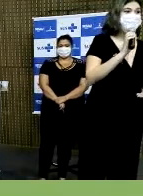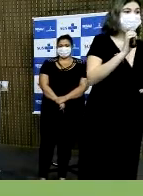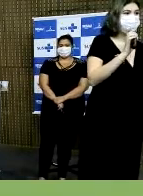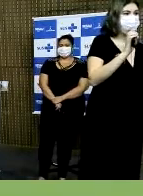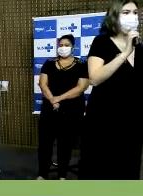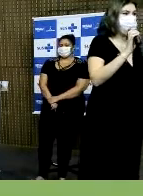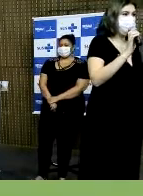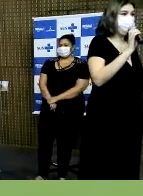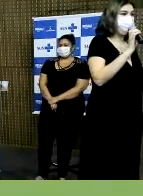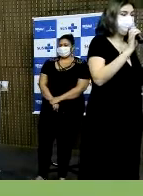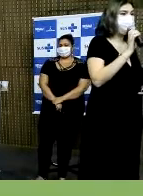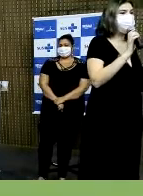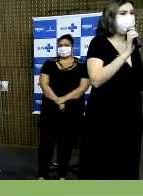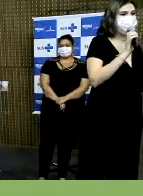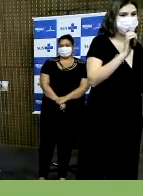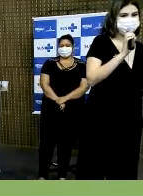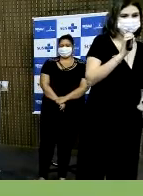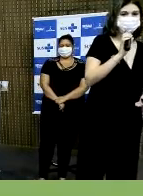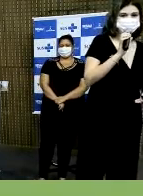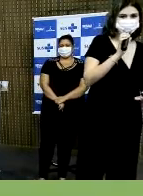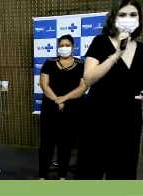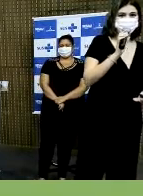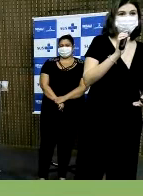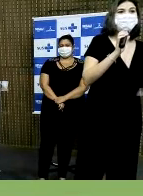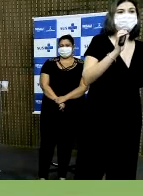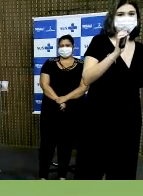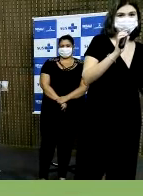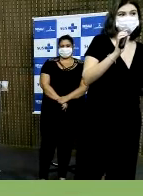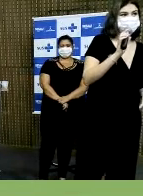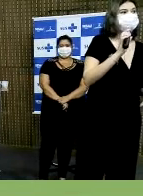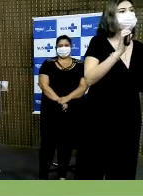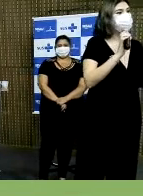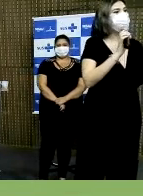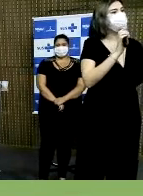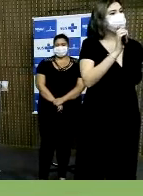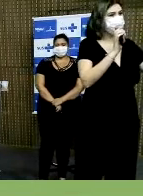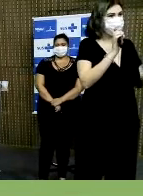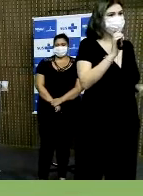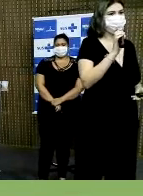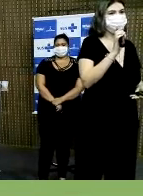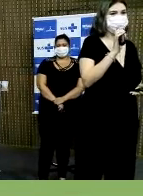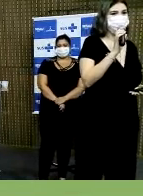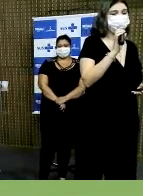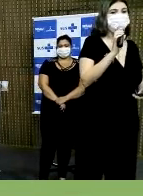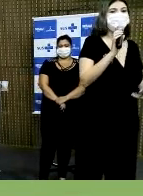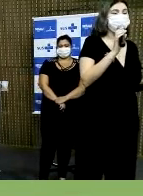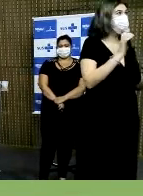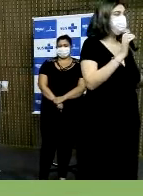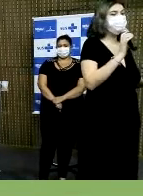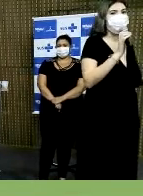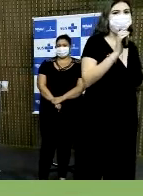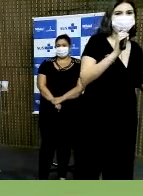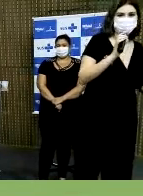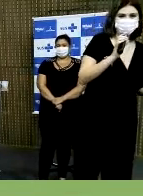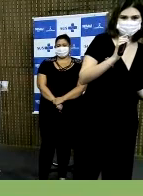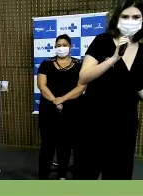vulnerabilidade. Então, é uma população que tem esse cadastro do Bolsa Família e nós buscamos como eles também vêm à unidade, mas